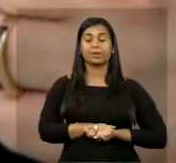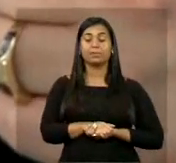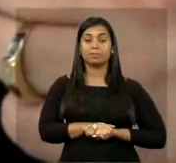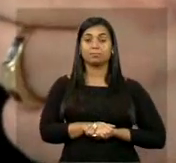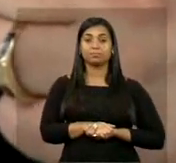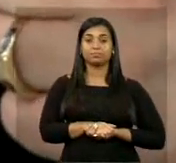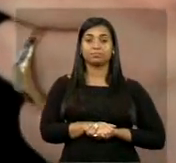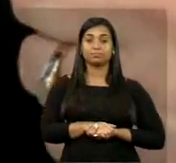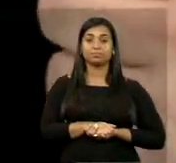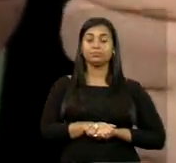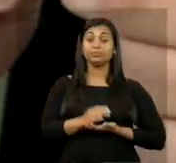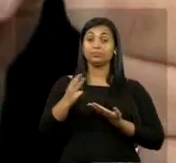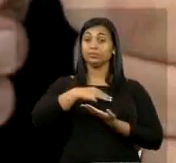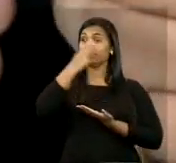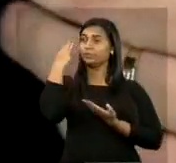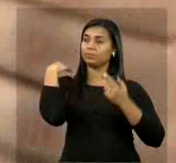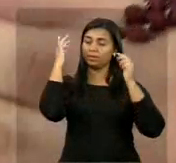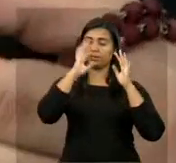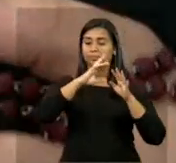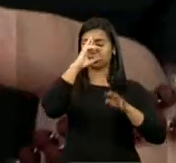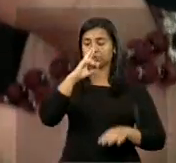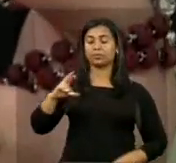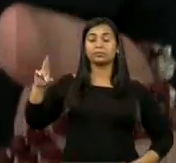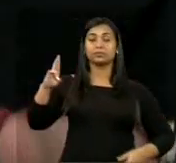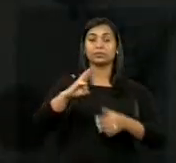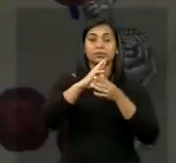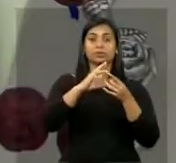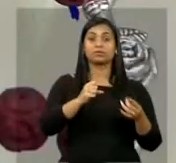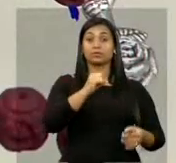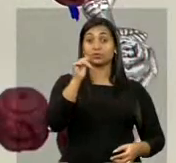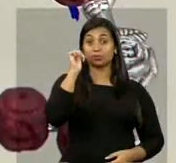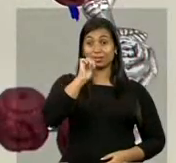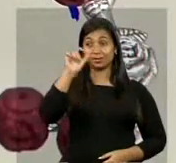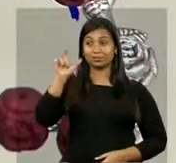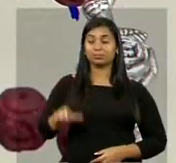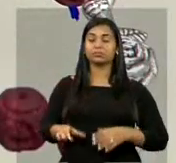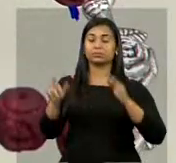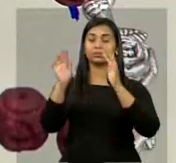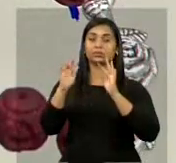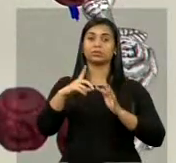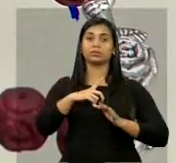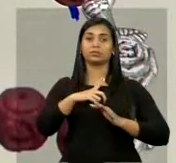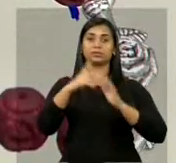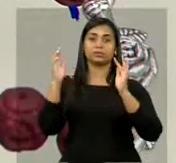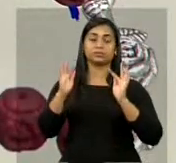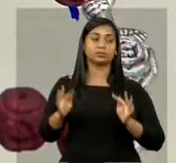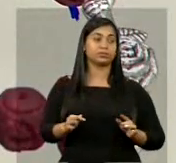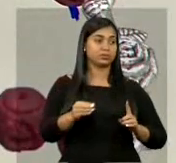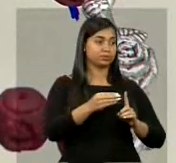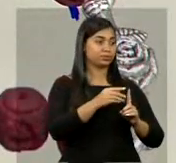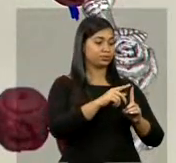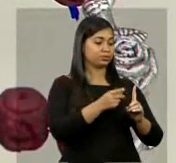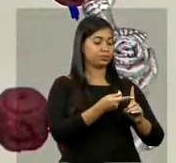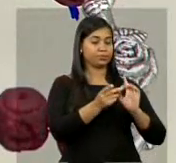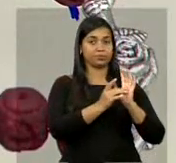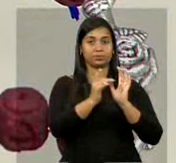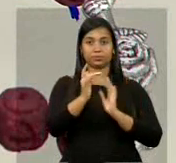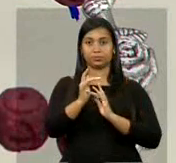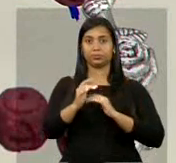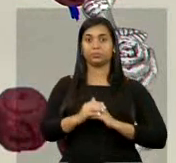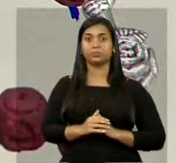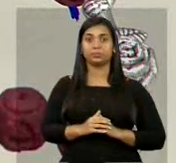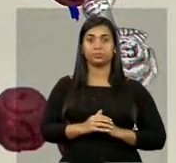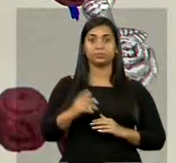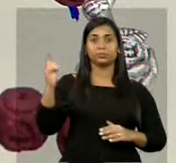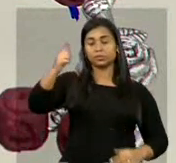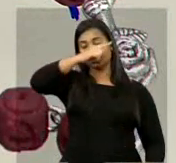mal. Amém. Ave Maria, cheia de graça, o Senhor é convosco. Bendita sois vós entre as mulheres, e bendito é o fruto do